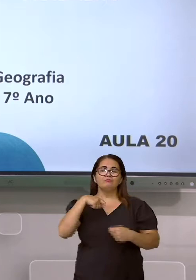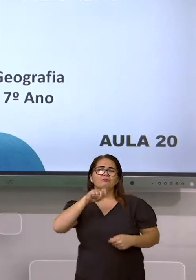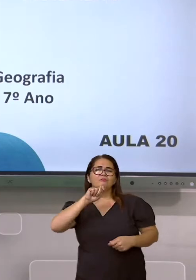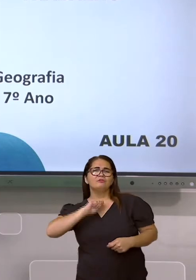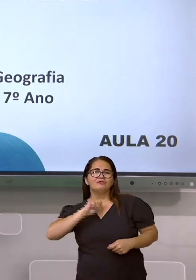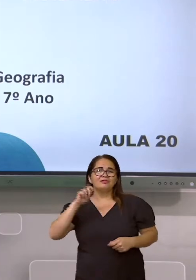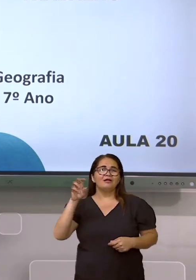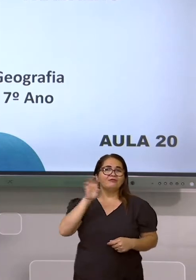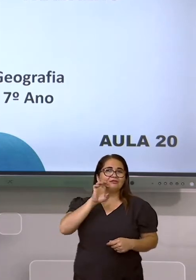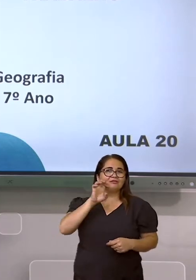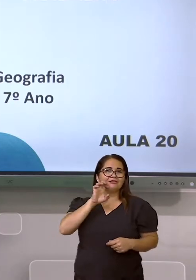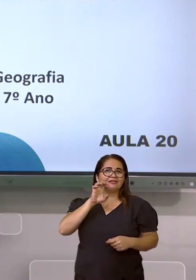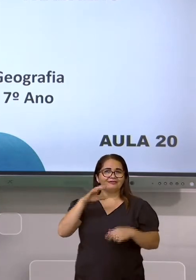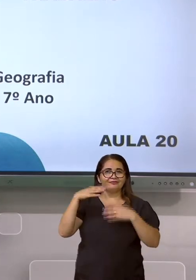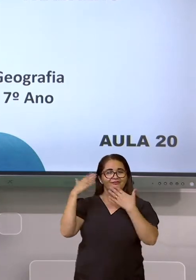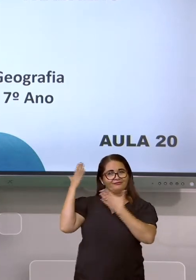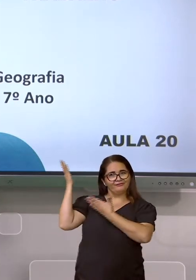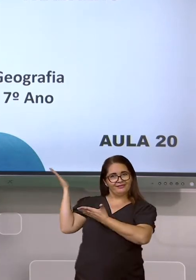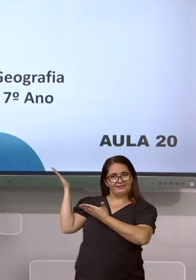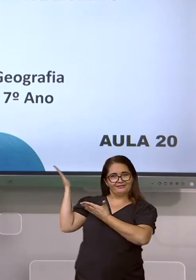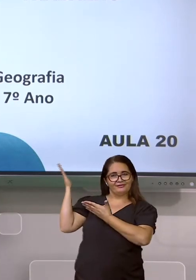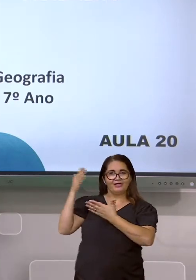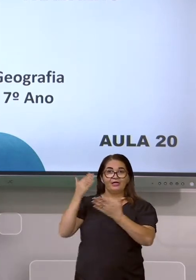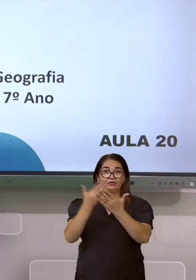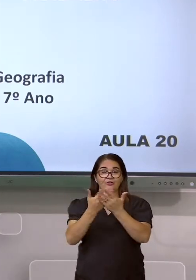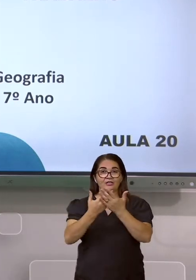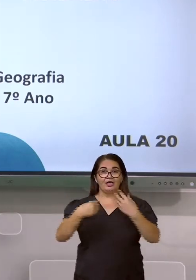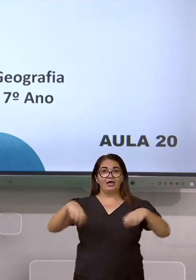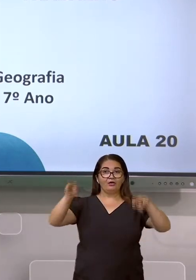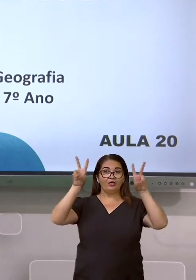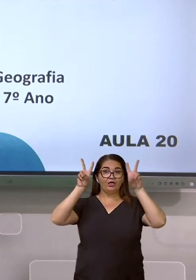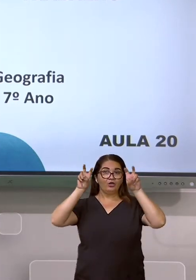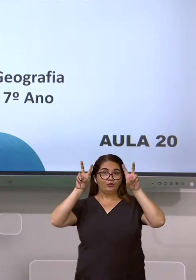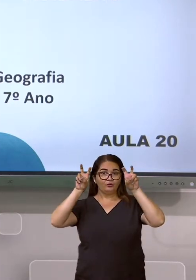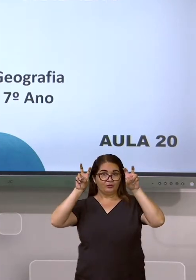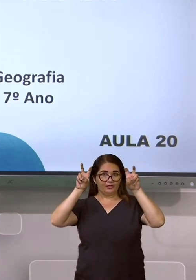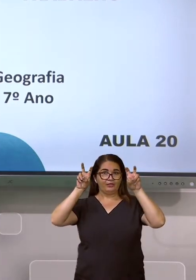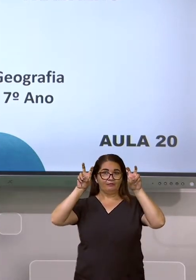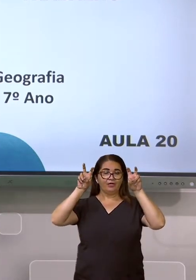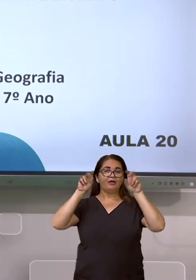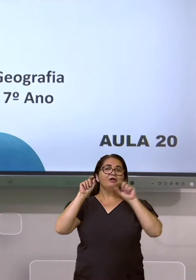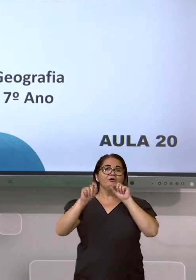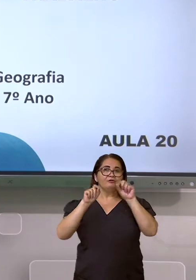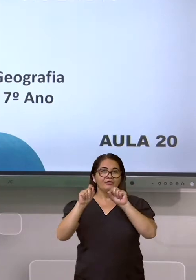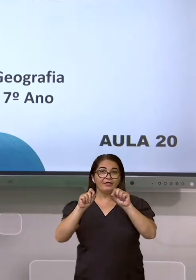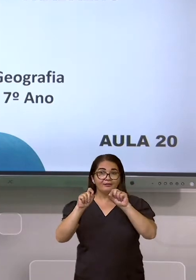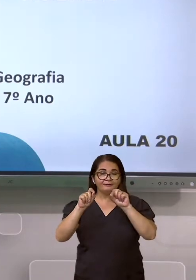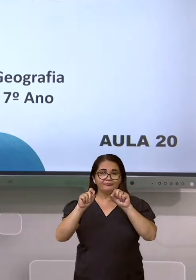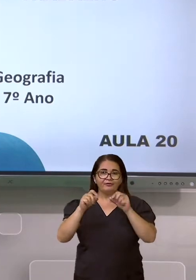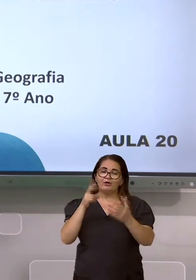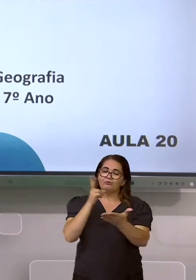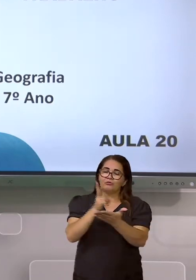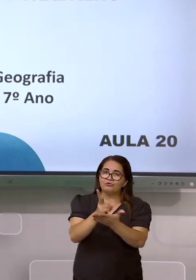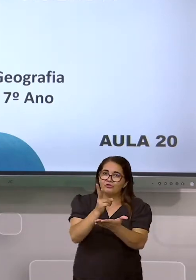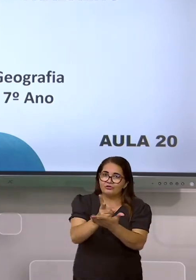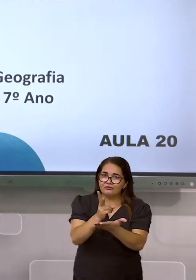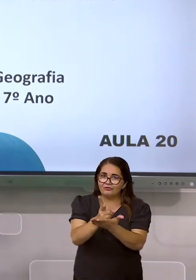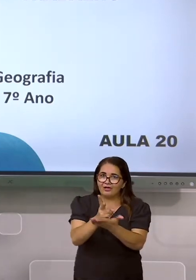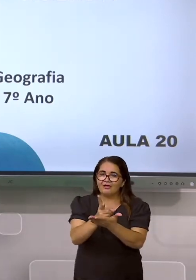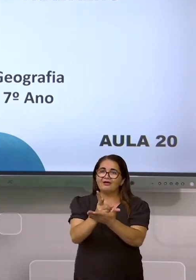20 para o 7º ano do ensino fundamental. Vamos continuar a falar